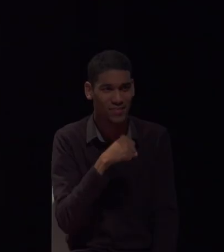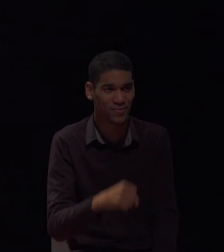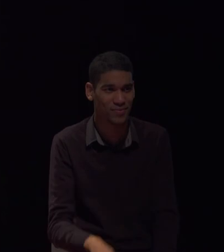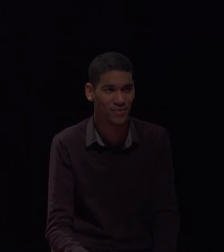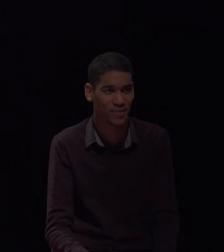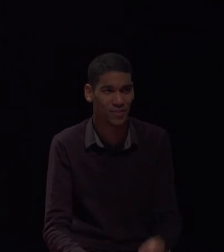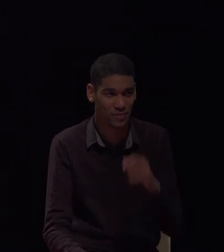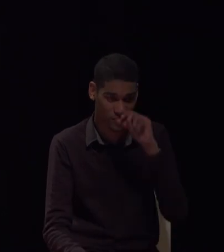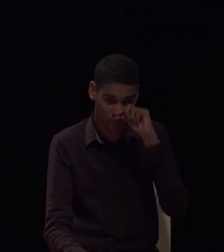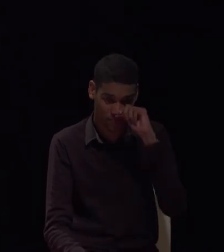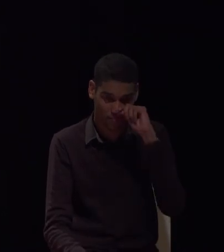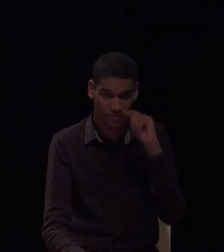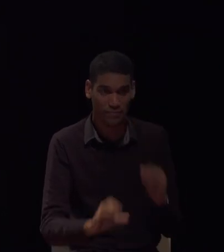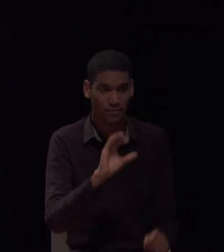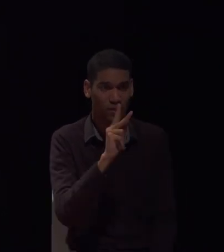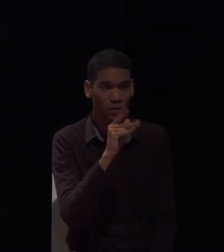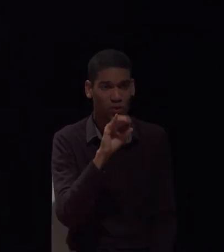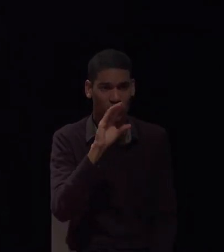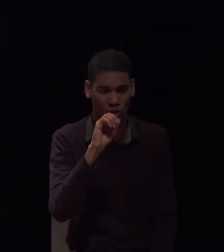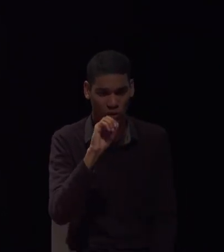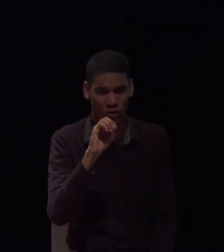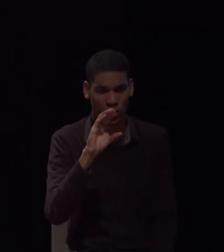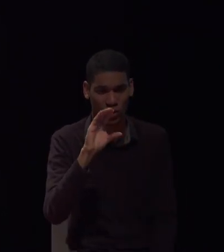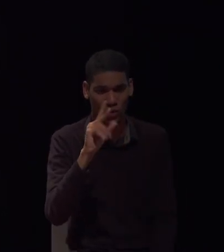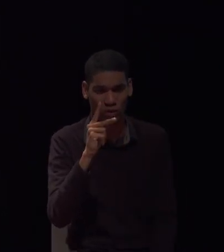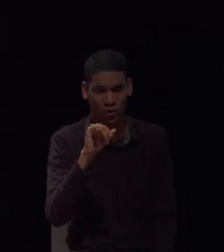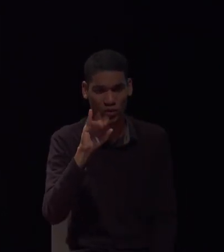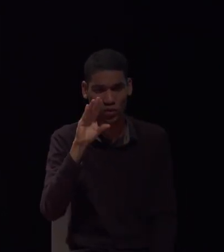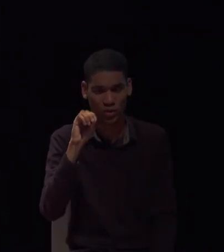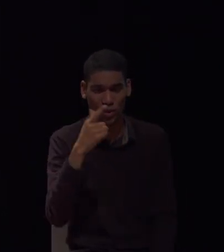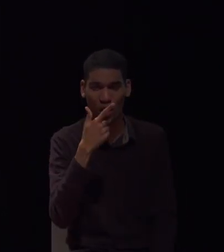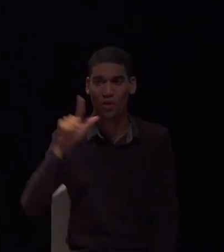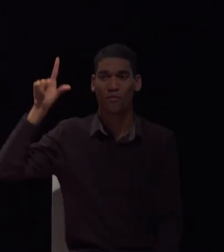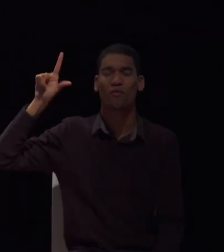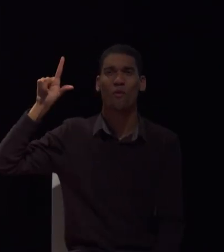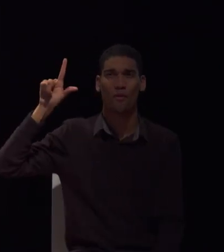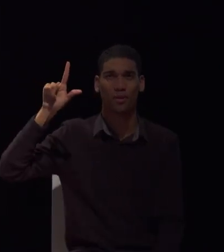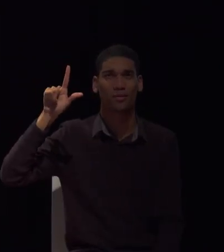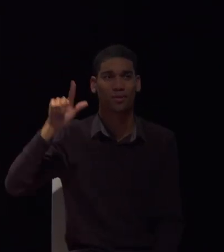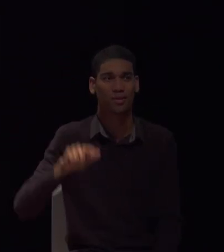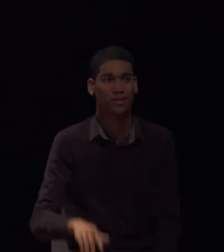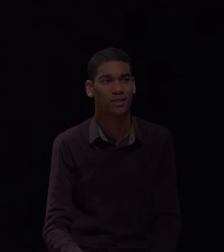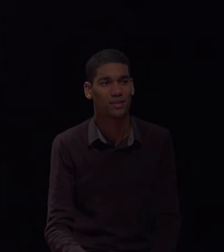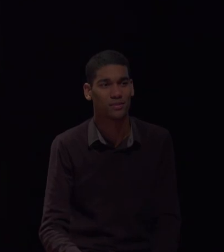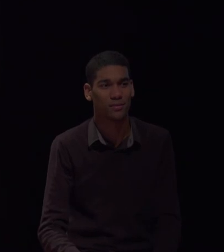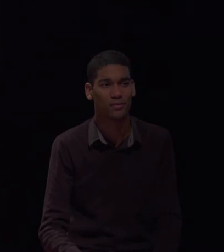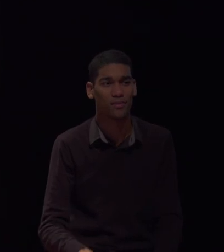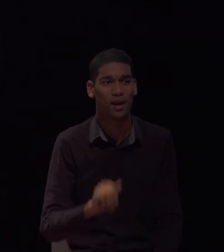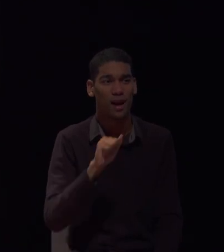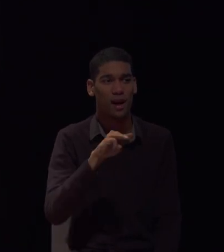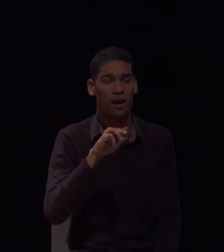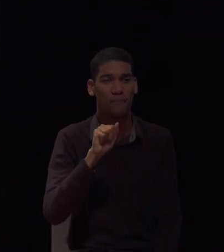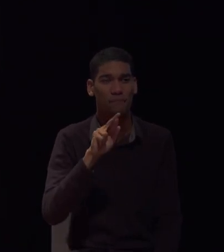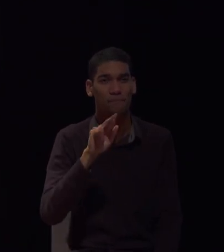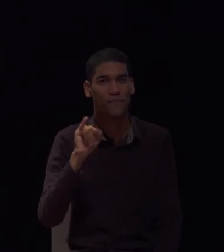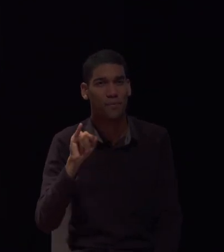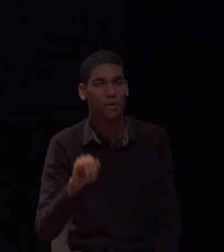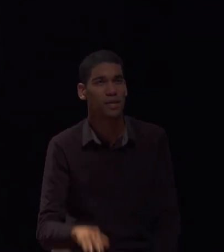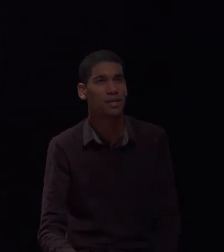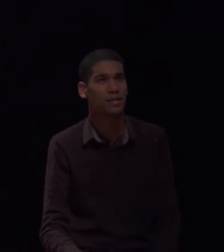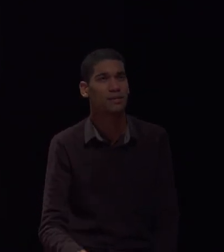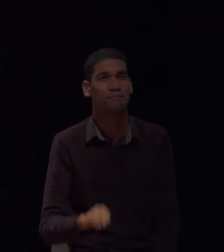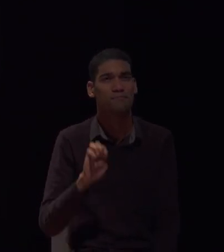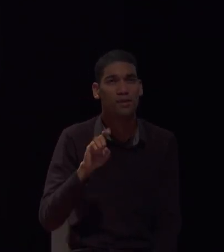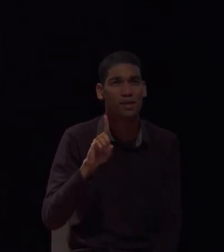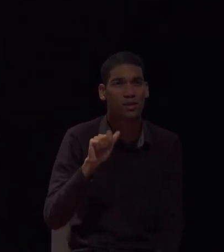chic show é uma delas mas tem uma cara mais velho ainda que o sexo ele tinha um monte everest o monte